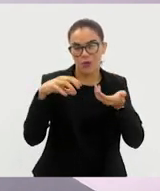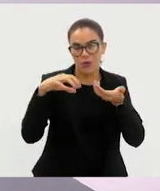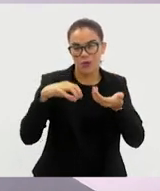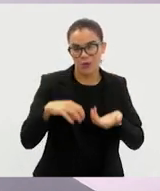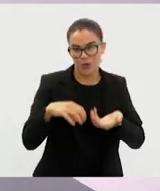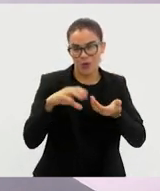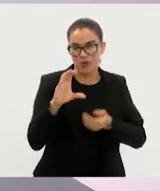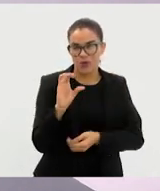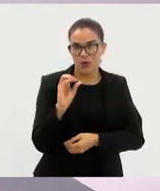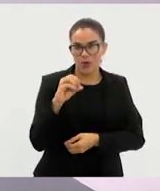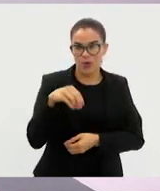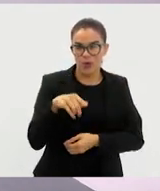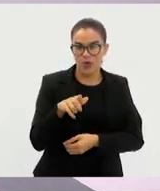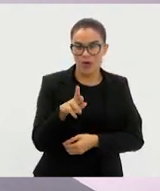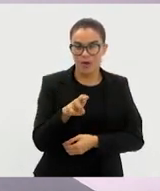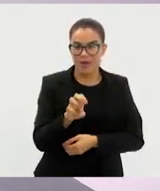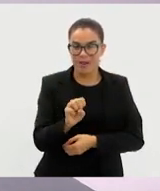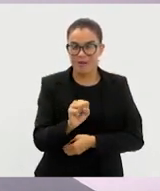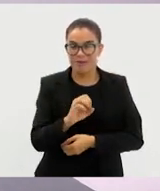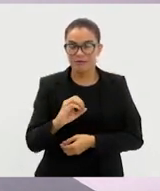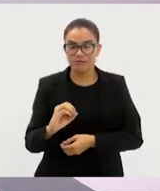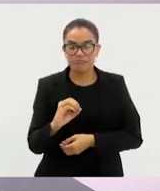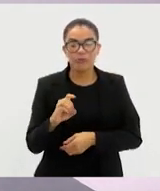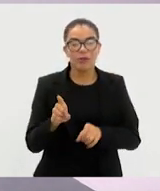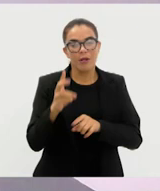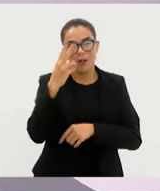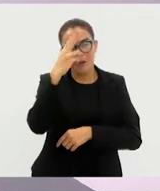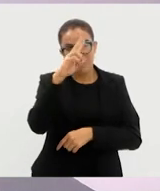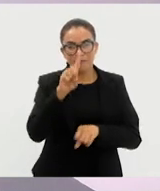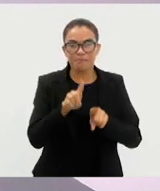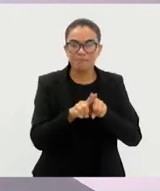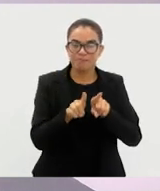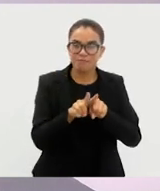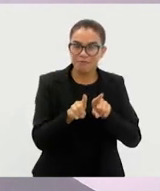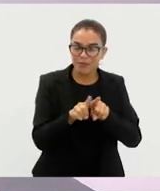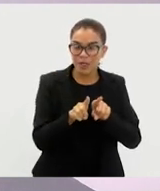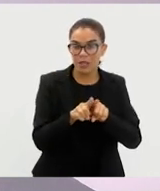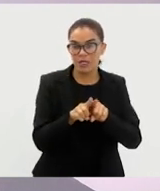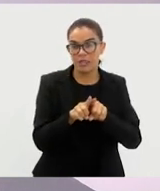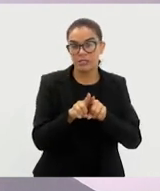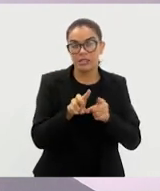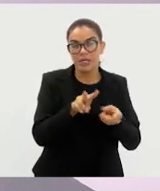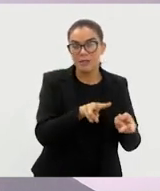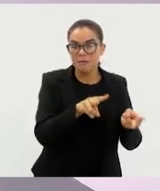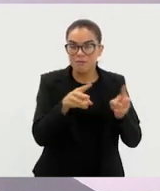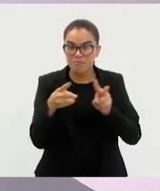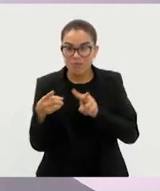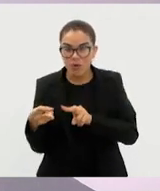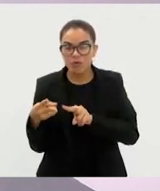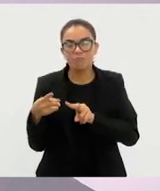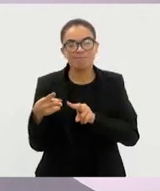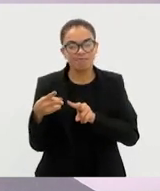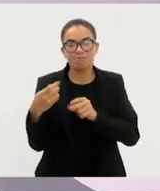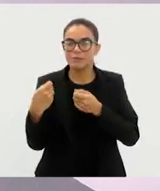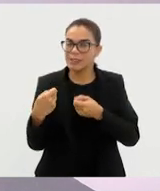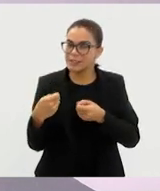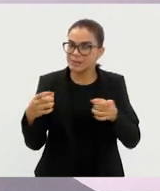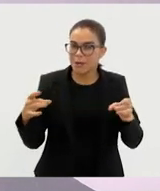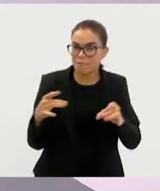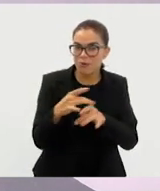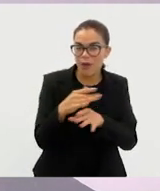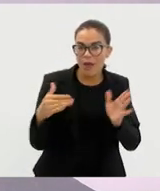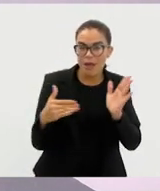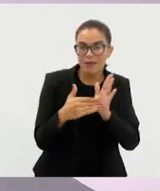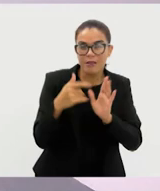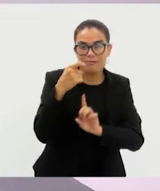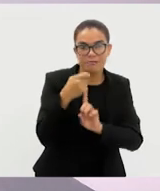Né? E eu relembro que essa execução, sobretudo se for eventuais transferências, tem que estar concluídas até junho,